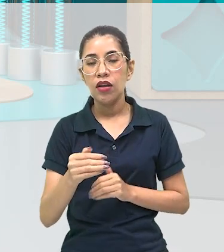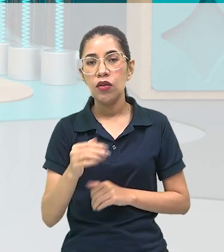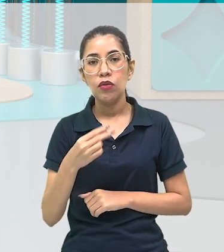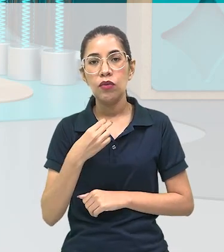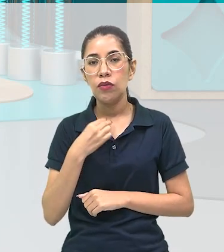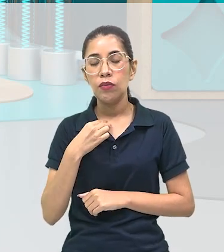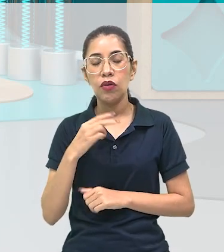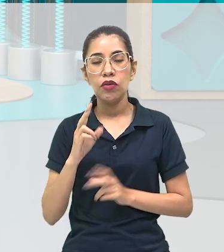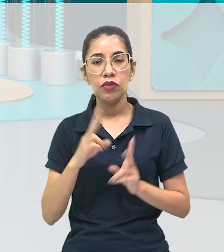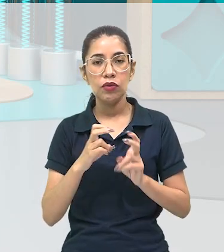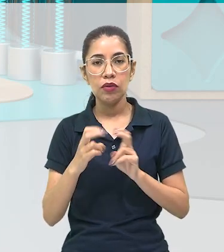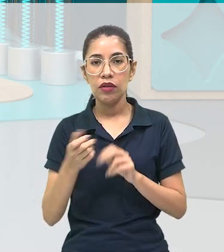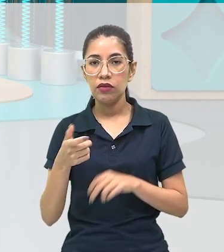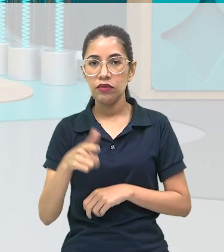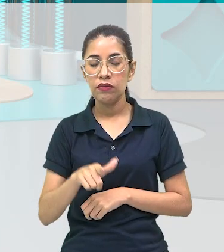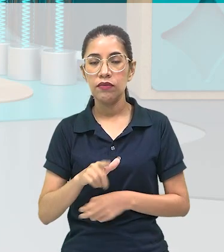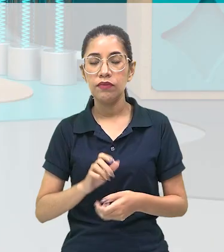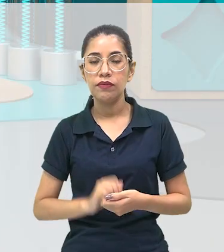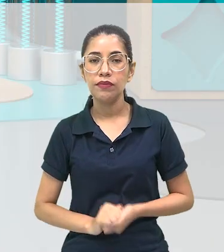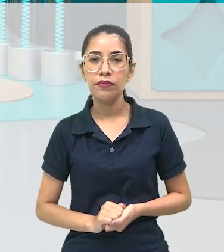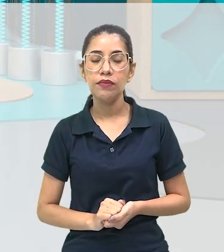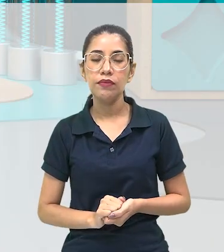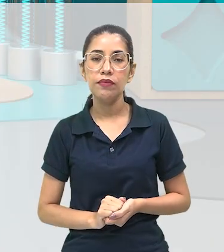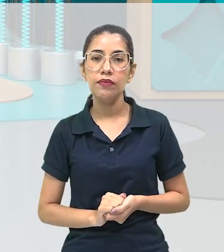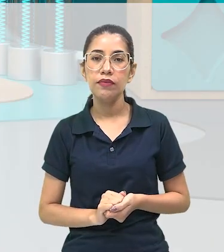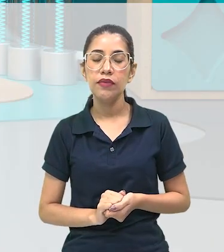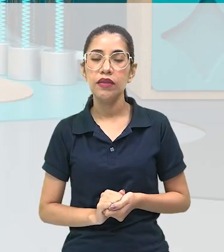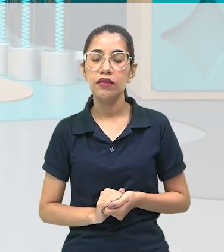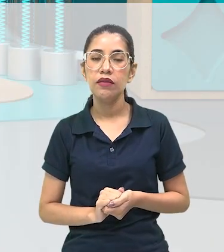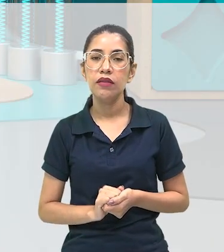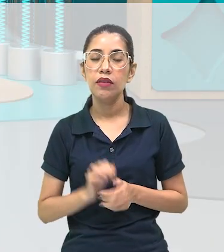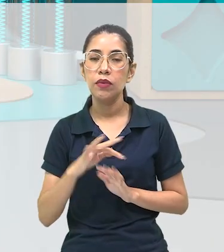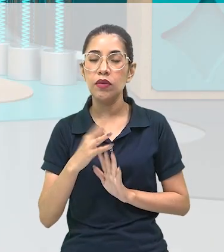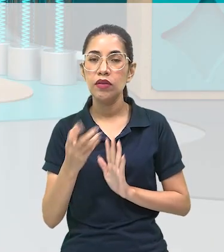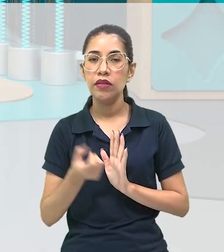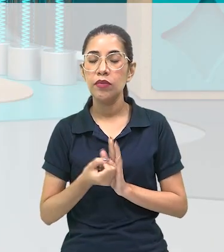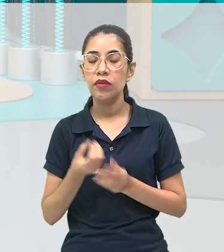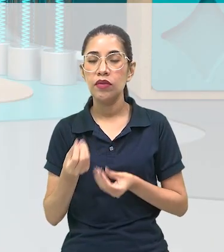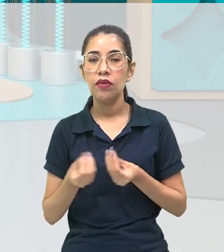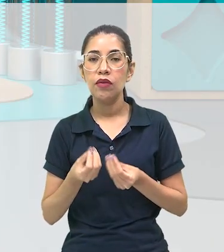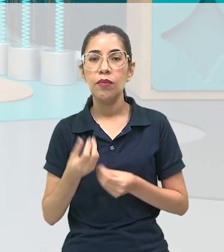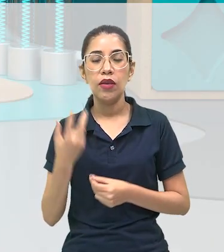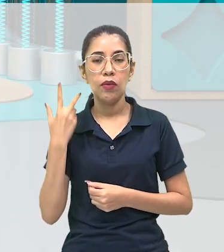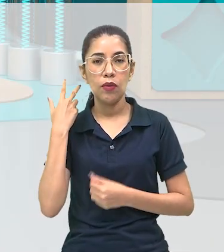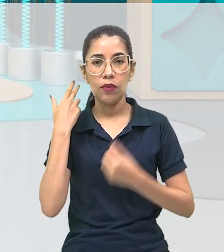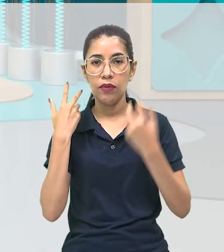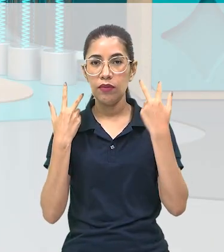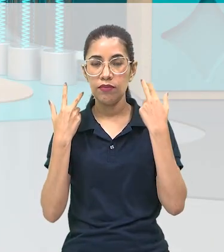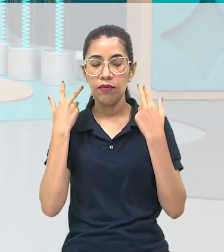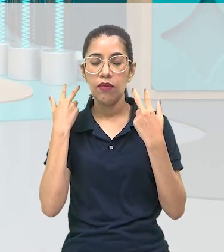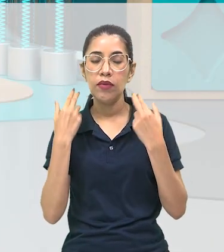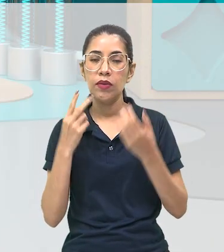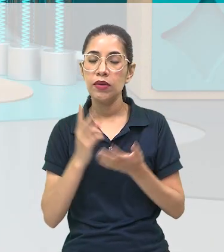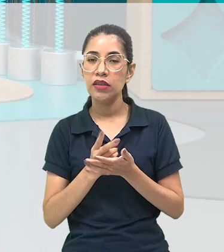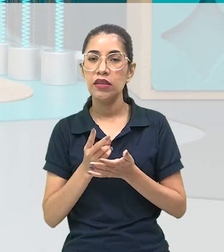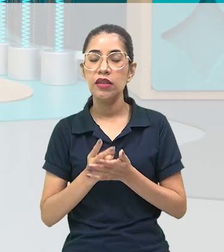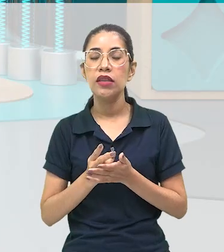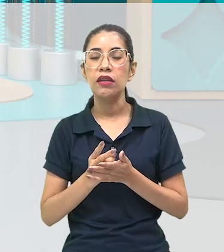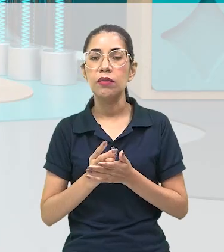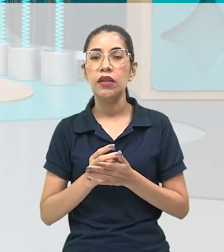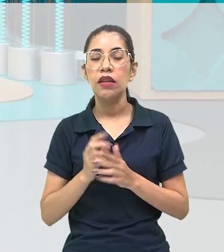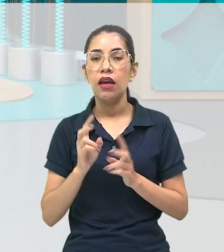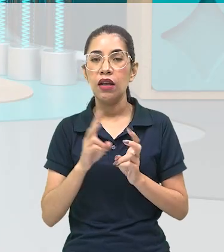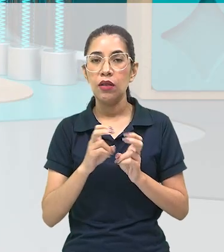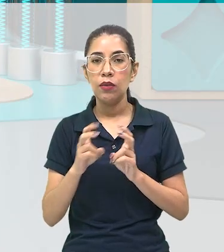nunca mais vai lutar sumô. Então, isso daí é simbolizado pelo corte do cabelo deles. Então, sempre no sumô, mesmo